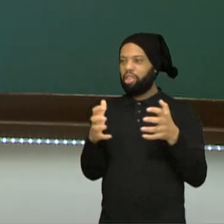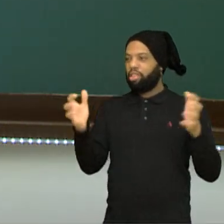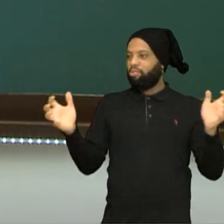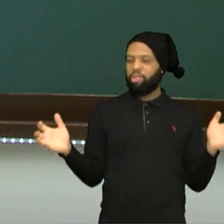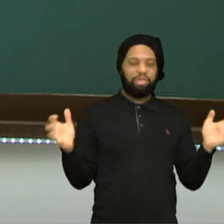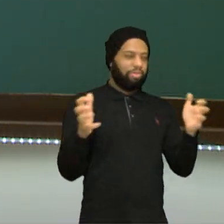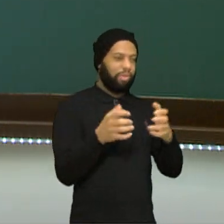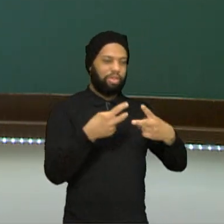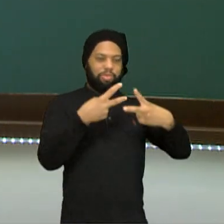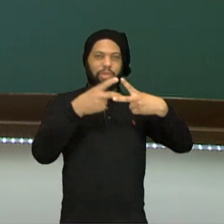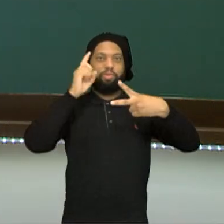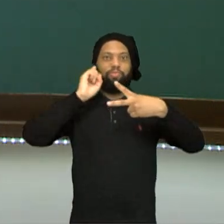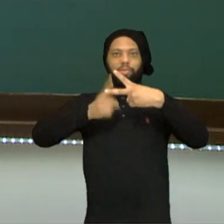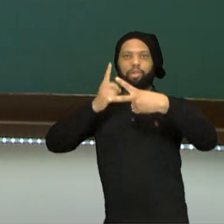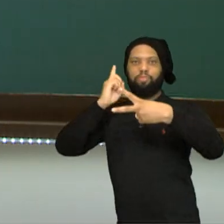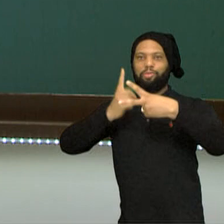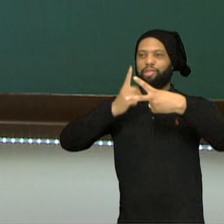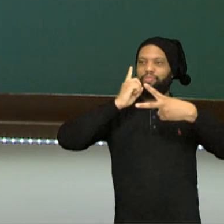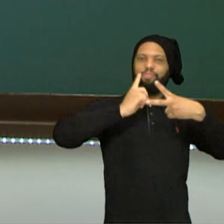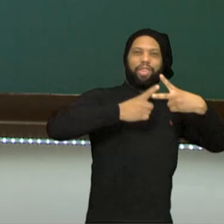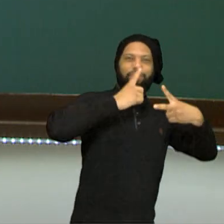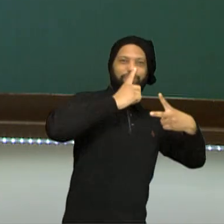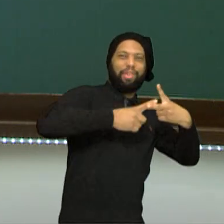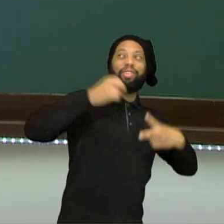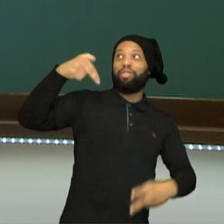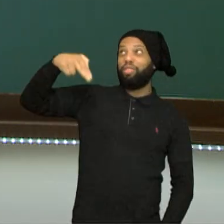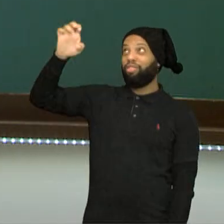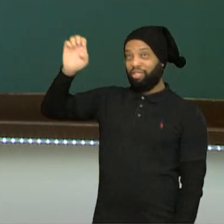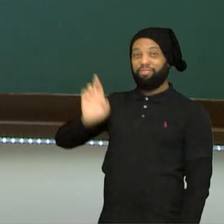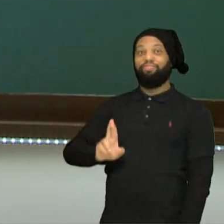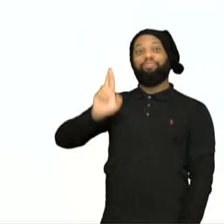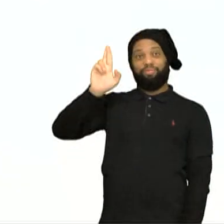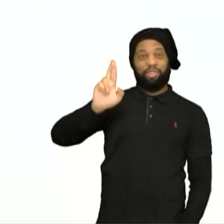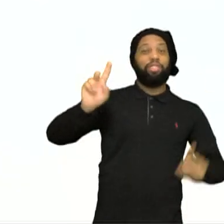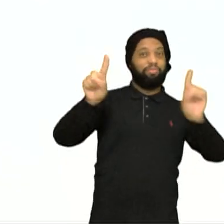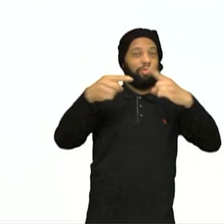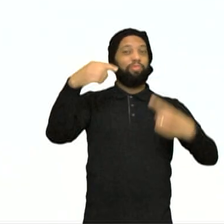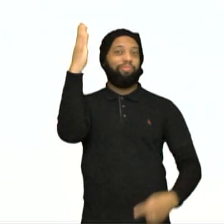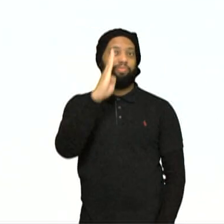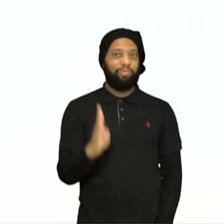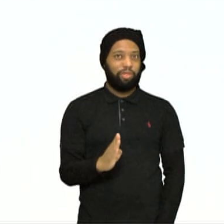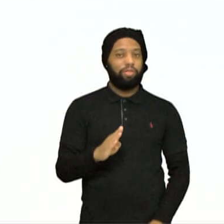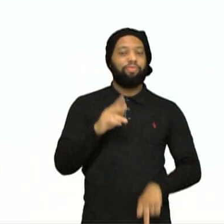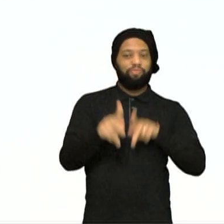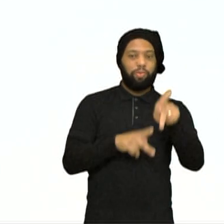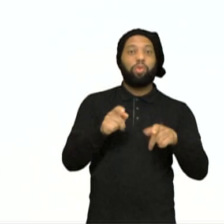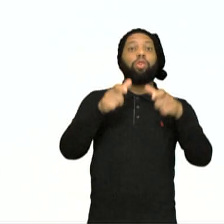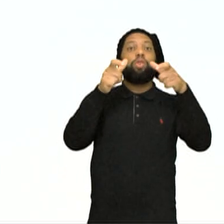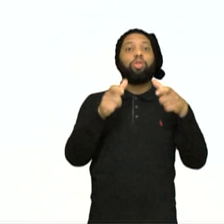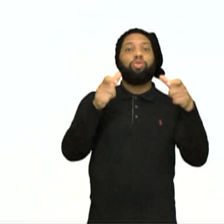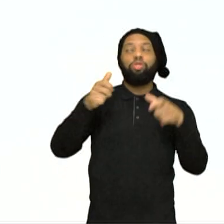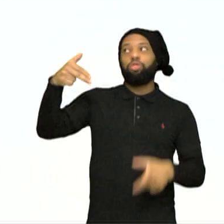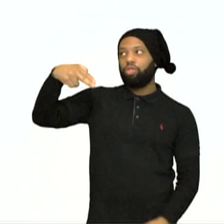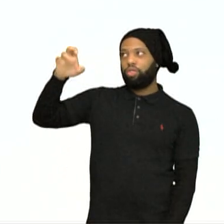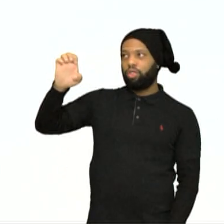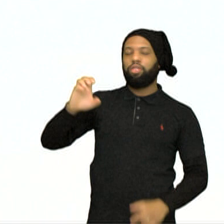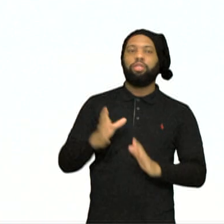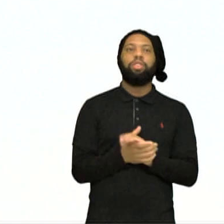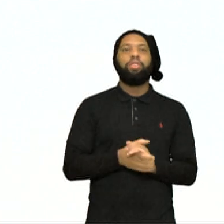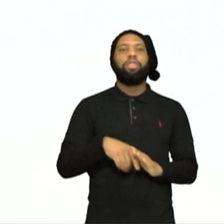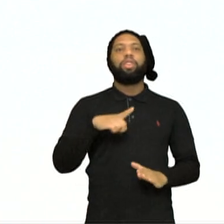também muito legal, né, representando aí o povo nordestino. Música brasileira popular, né, no Nordeste. Os